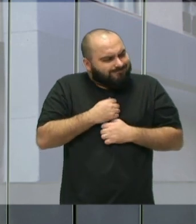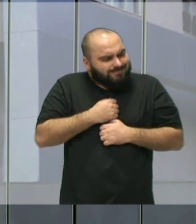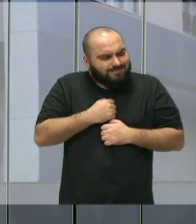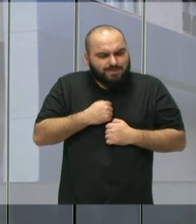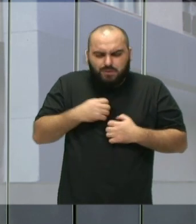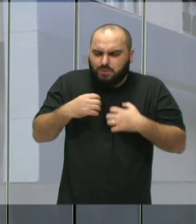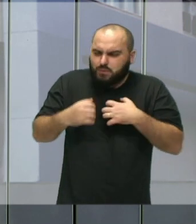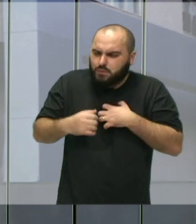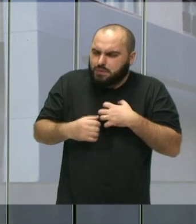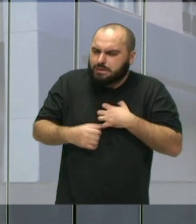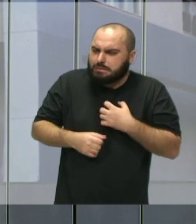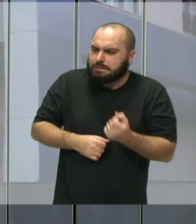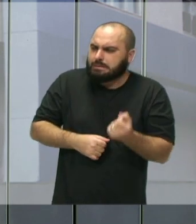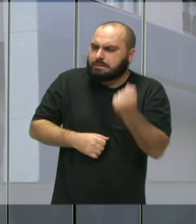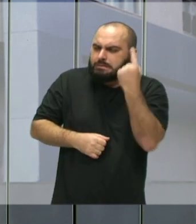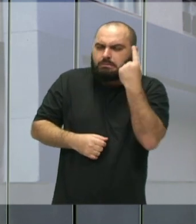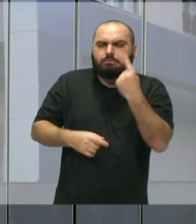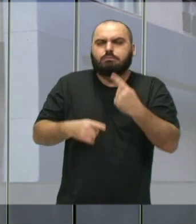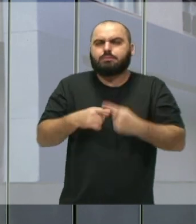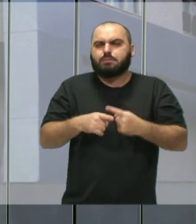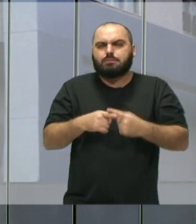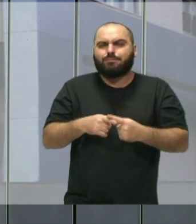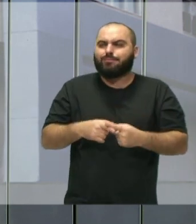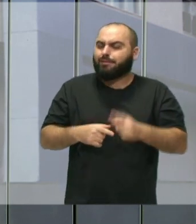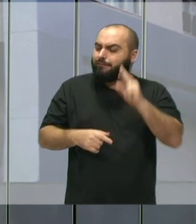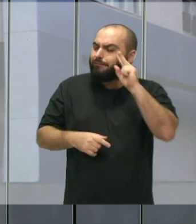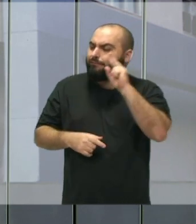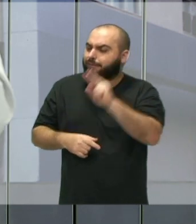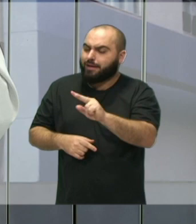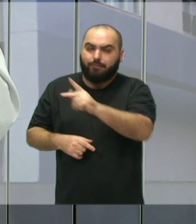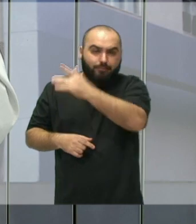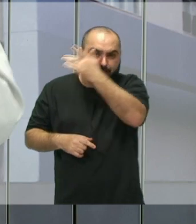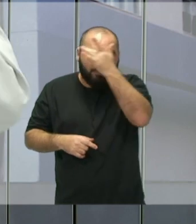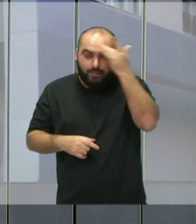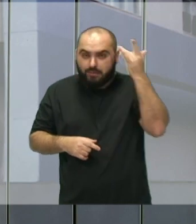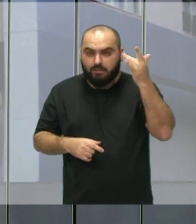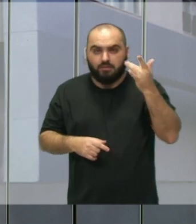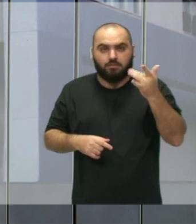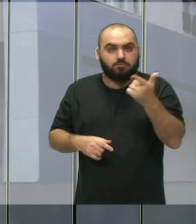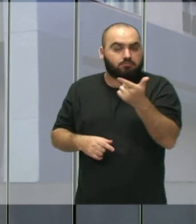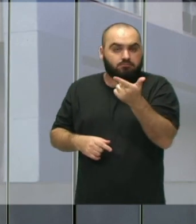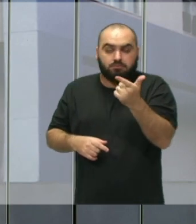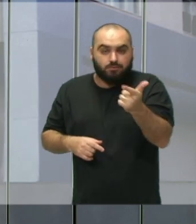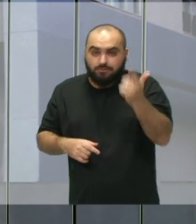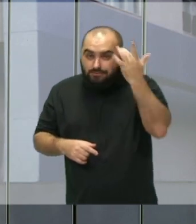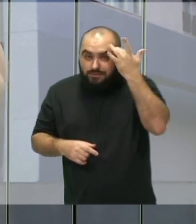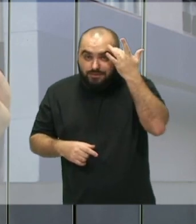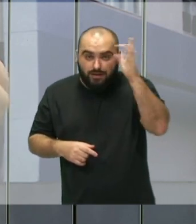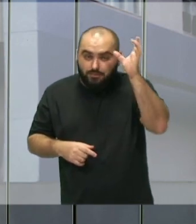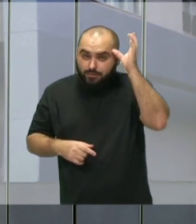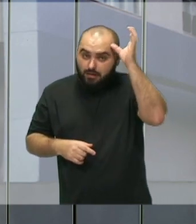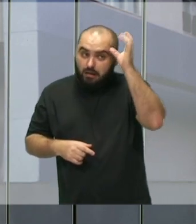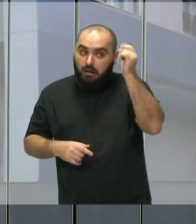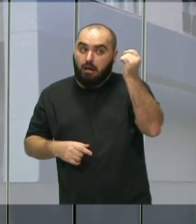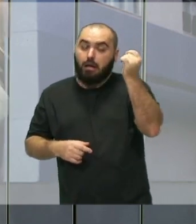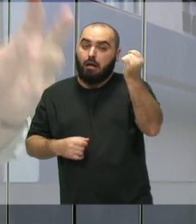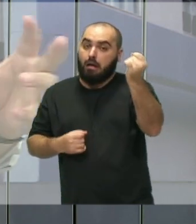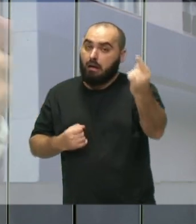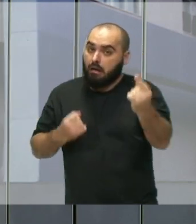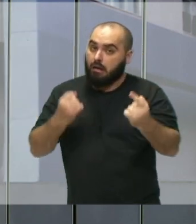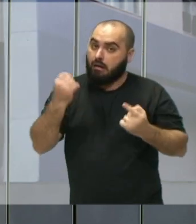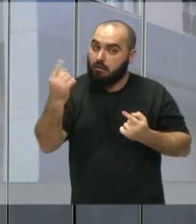ruim, no mínimo estranho, porque a gente observa que as pessoas elas não têm ainda, algumas,